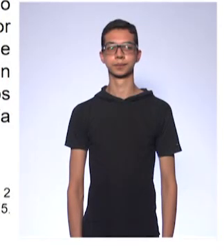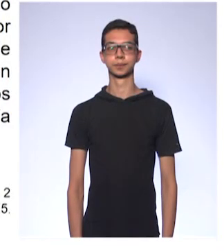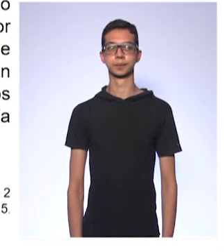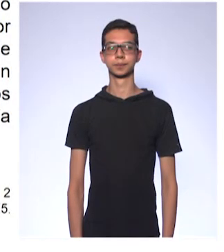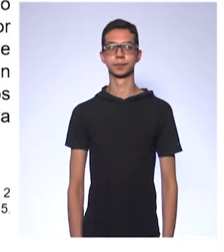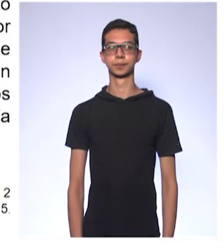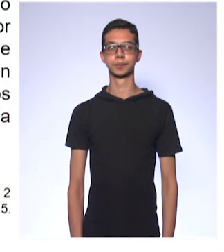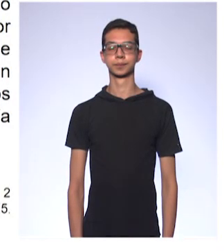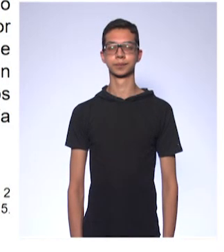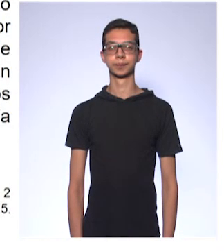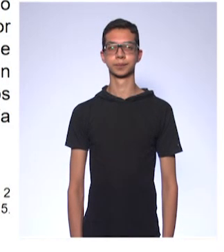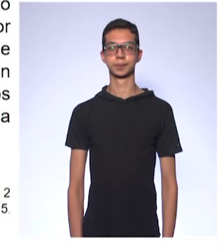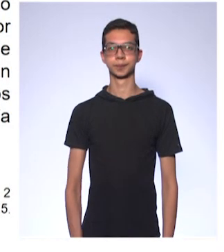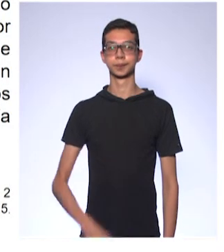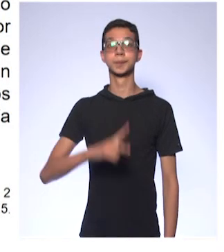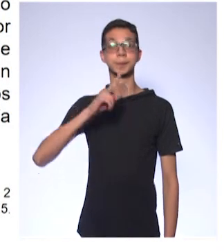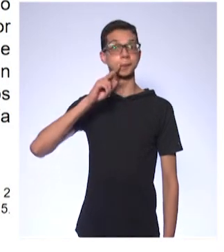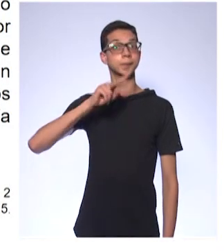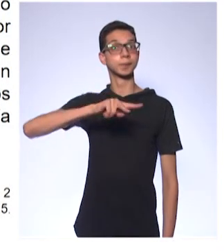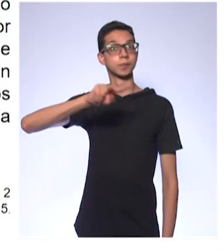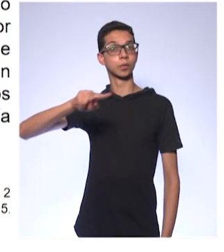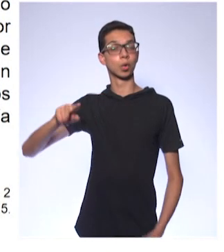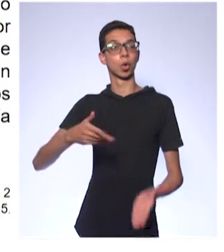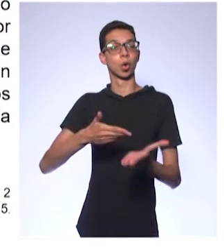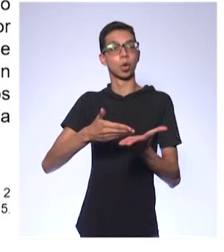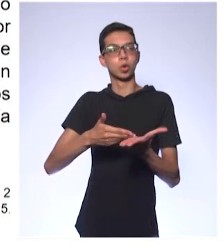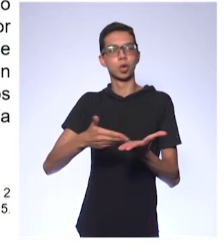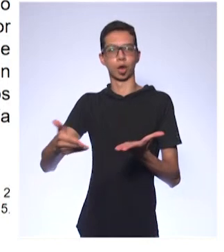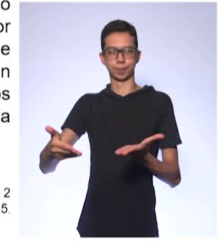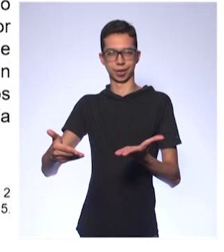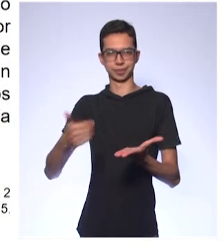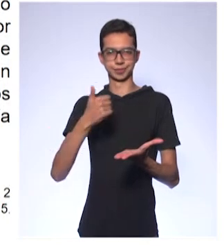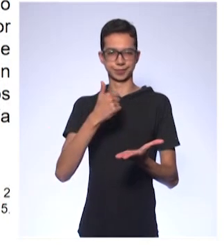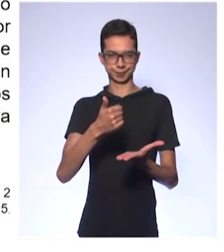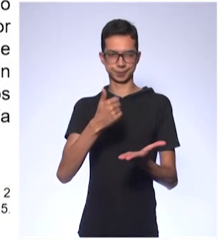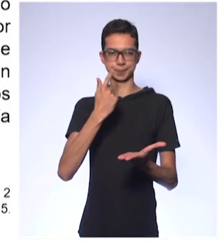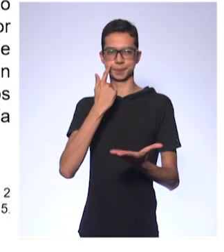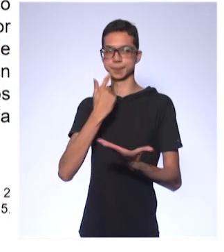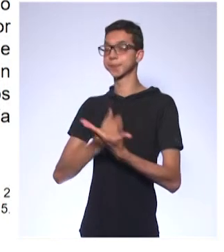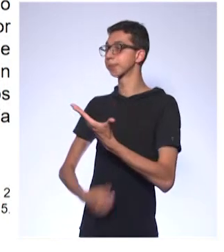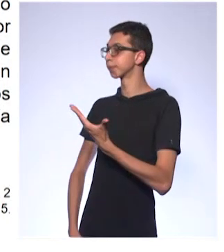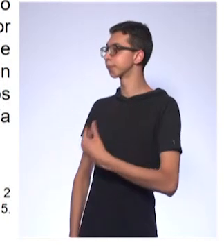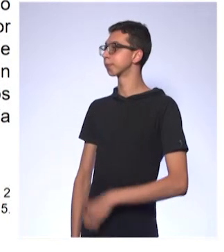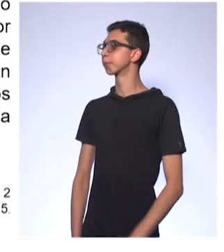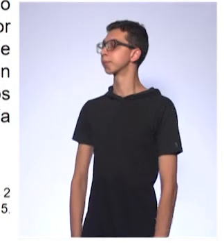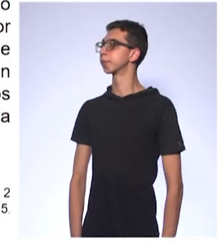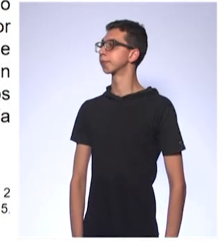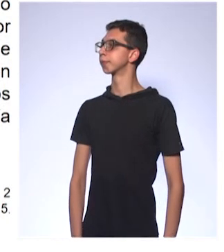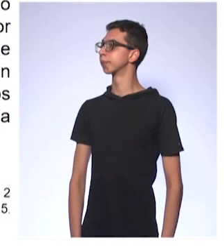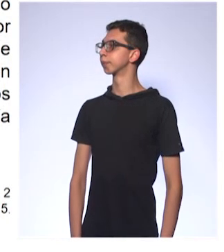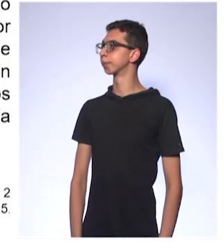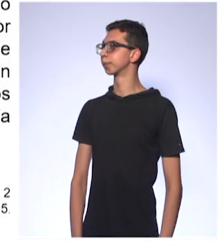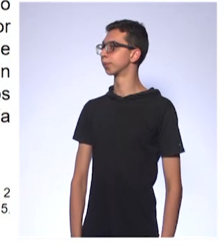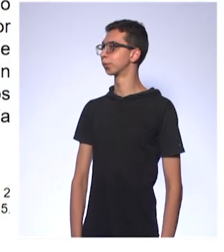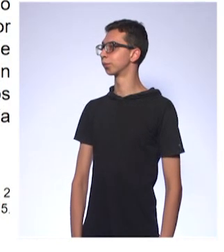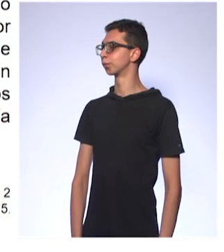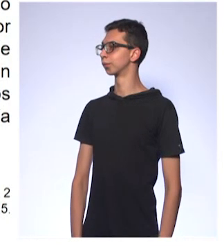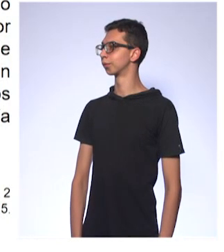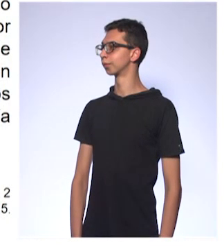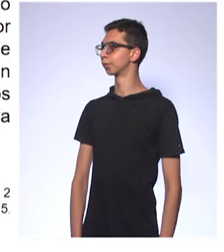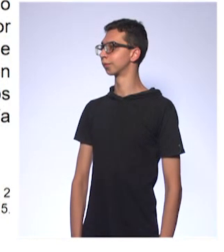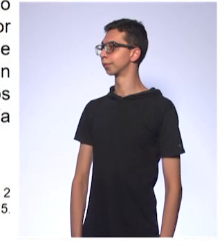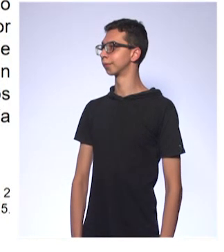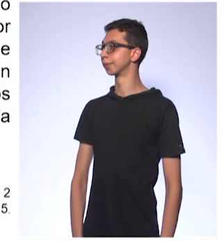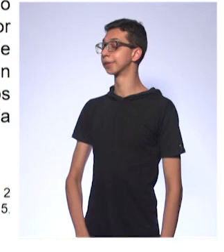lo iban a matar, Santiago Nazar se levantó a las 5:30 de la mañana